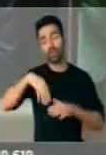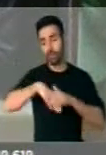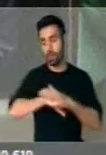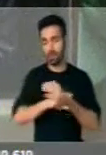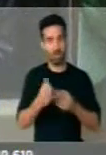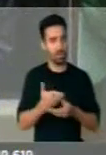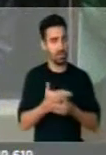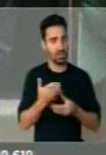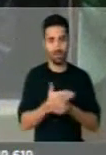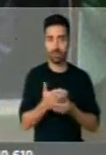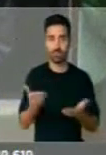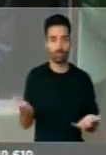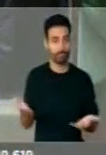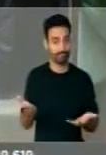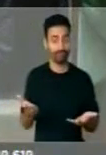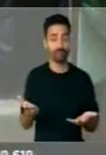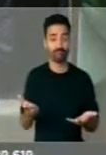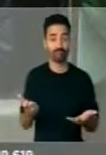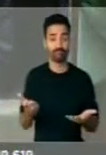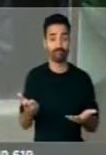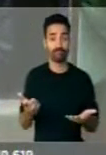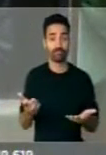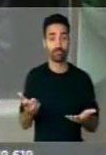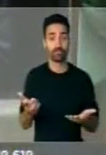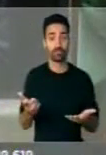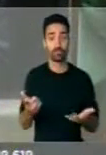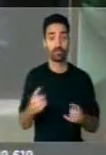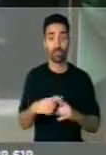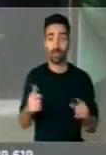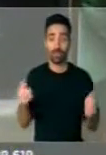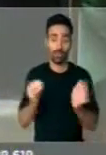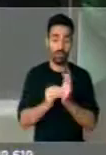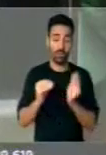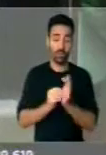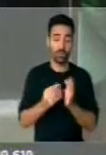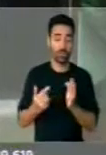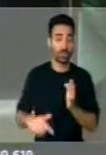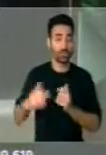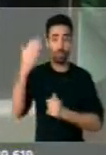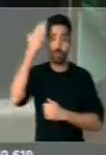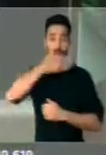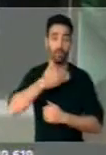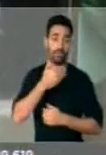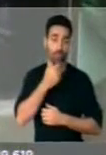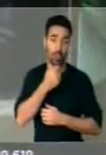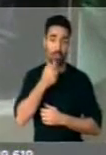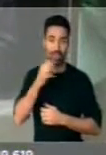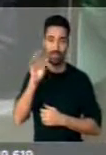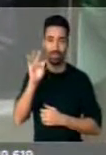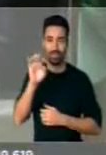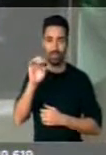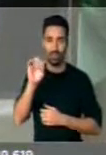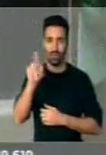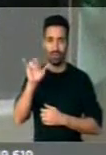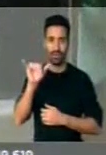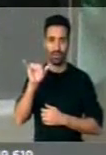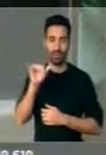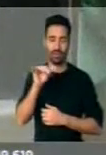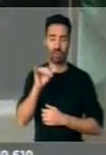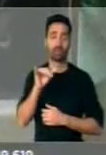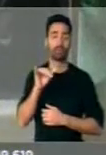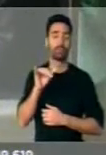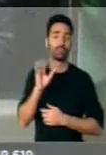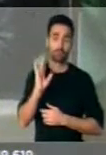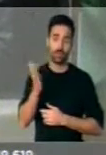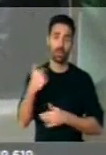meu processo e eu tive a honra de ter o deferimento do arquivamento por falta de provas pelo ministro Teori Zavascki. Só que agora tem outras que